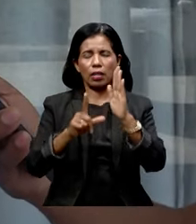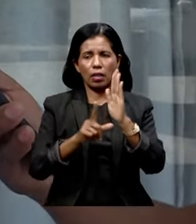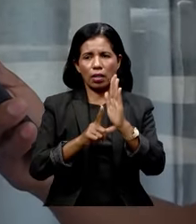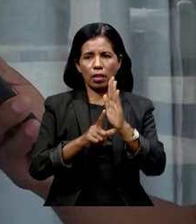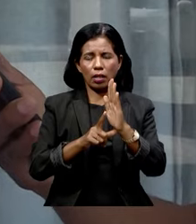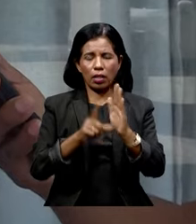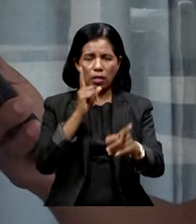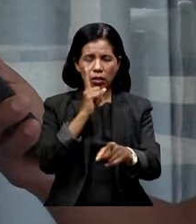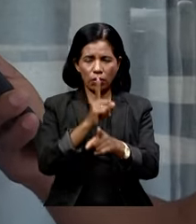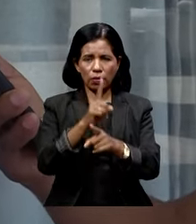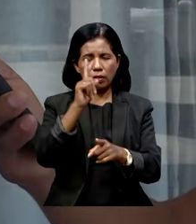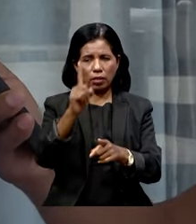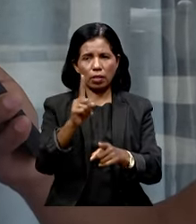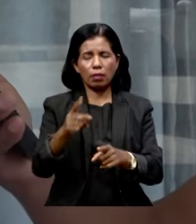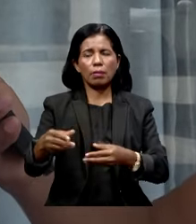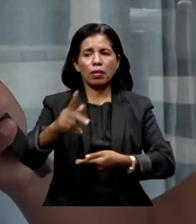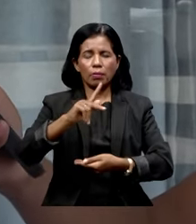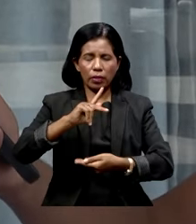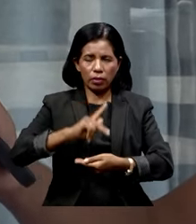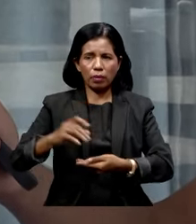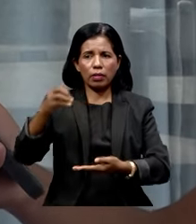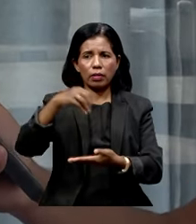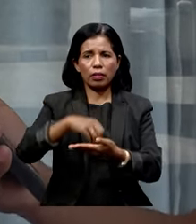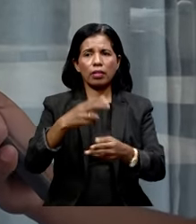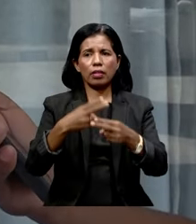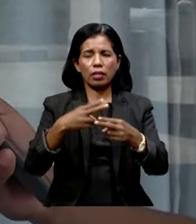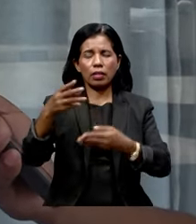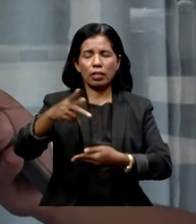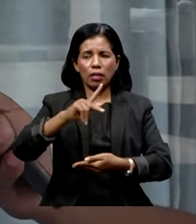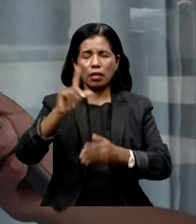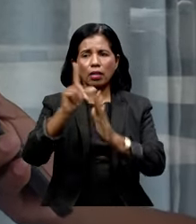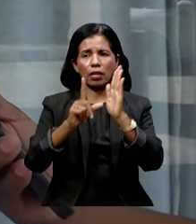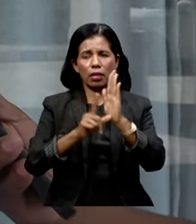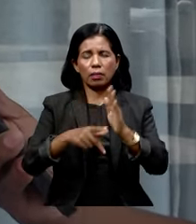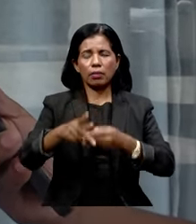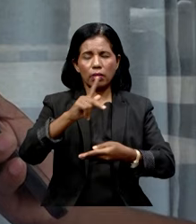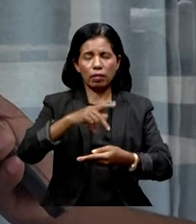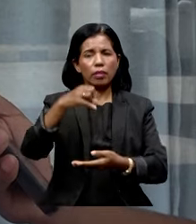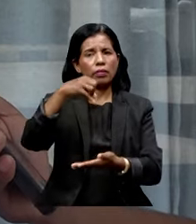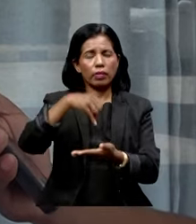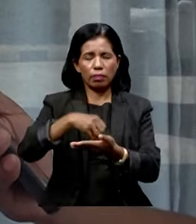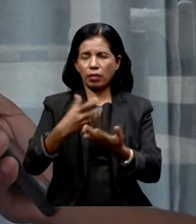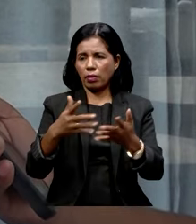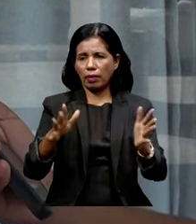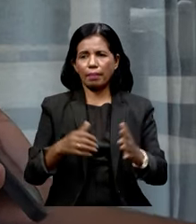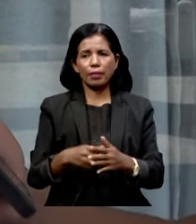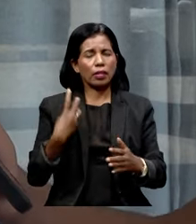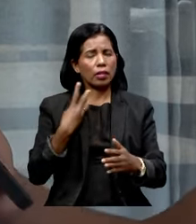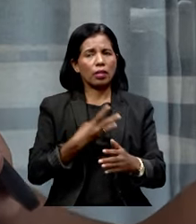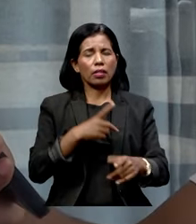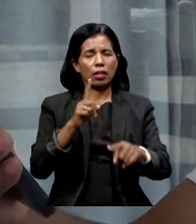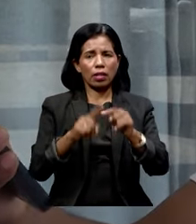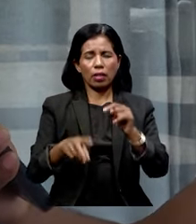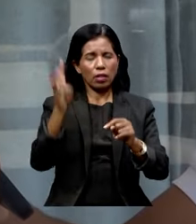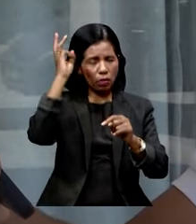lei própria ida, ba proteção investimento. Minha nara andian lei proteção investimento laia. Mai be ita la lika